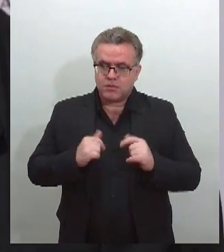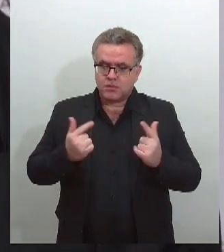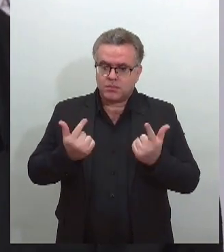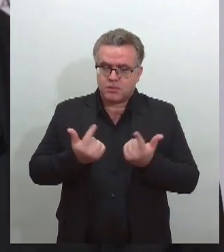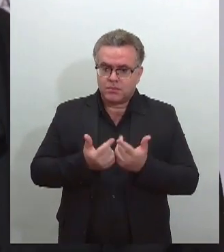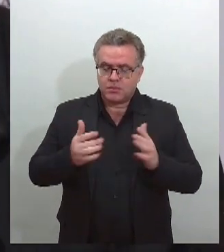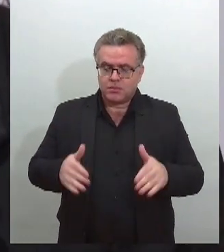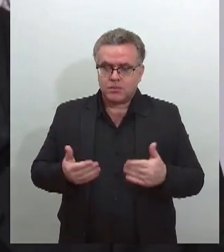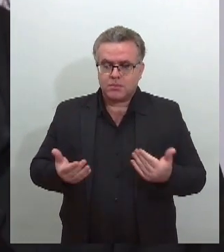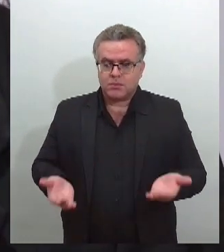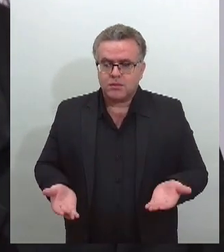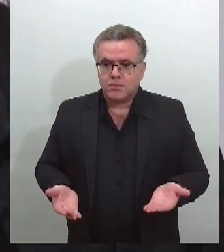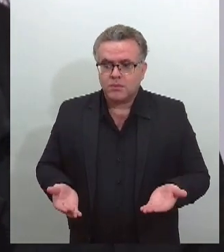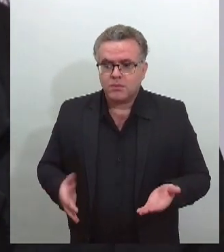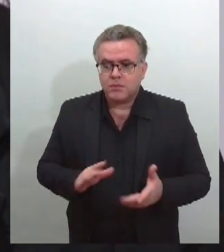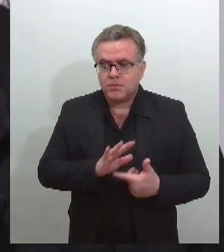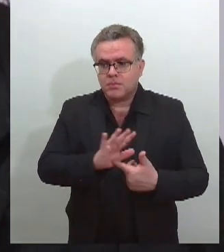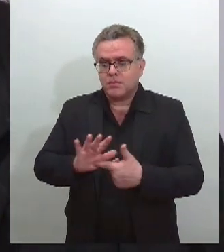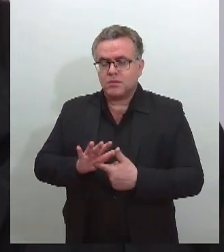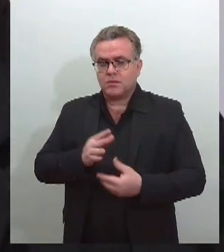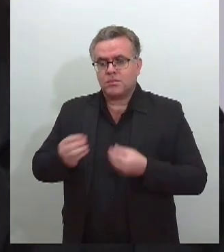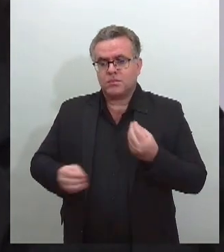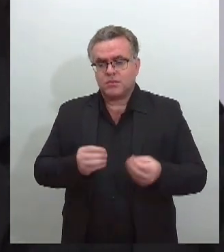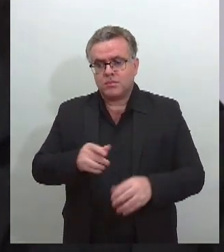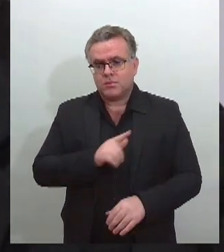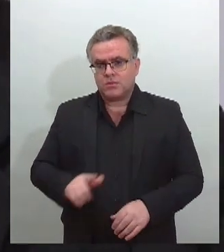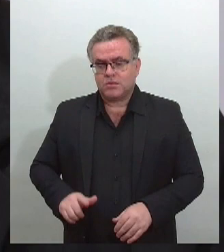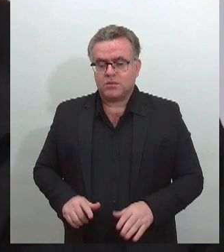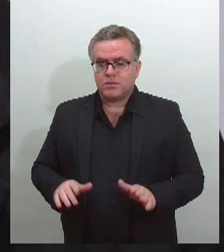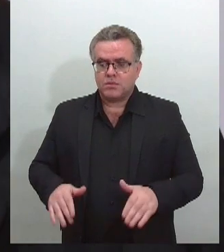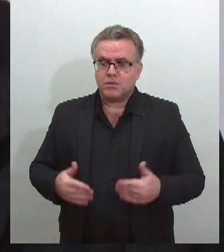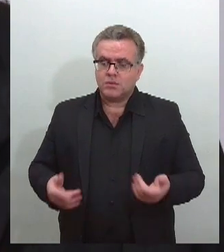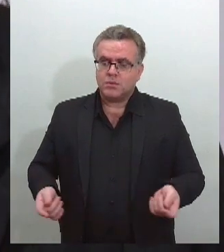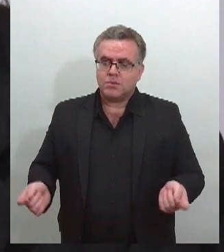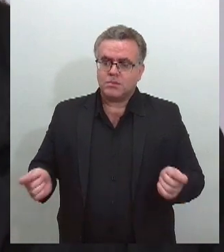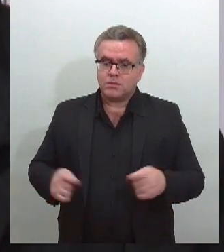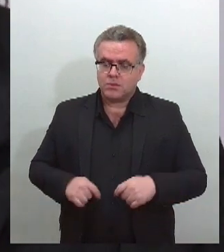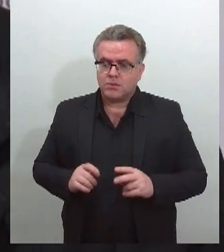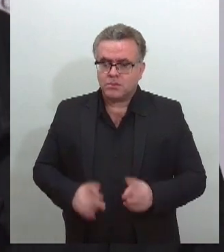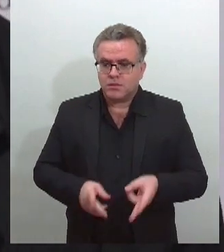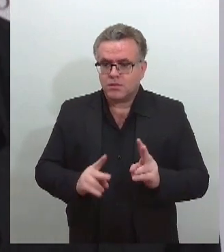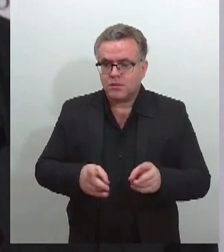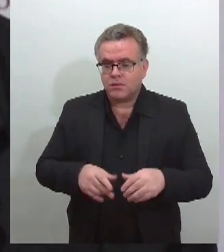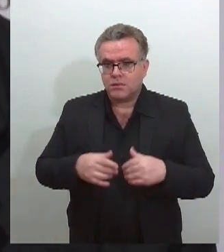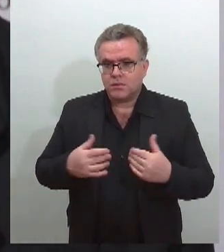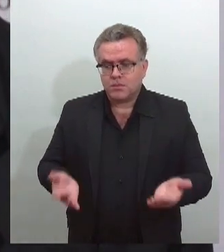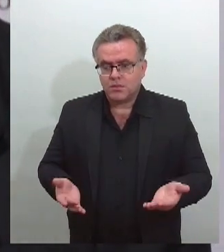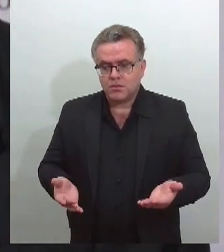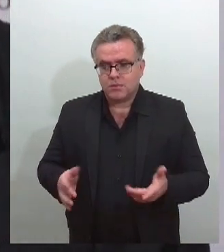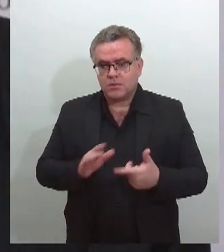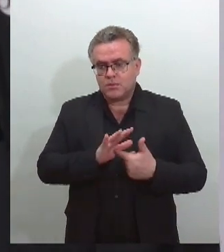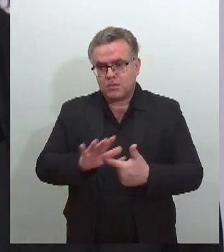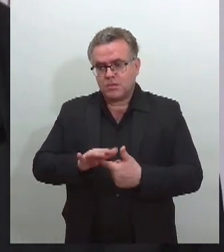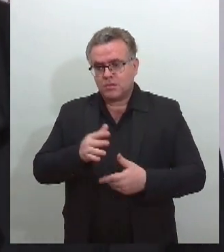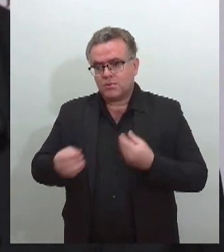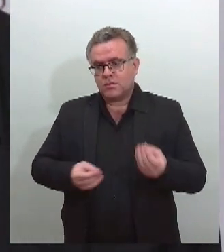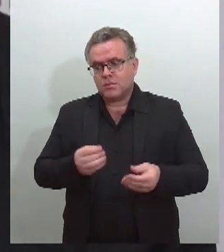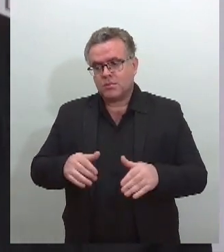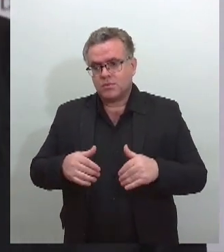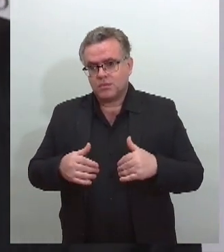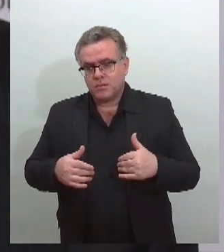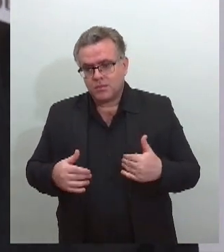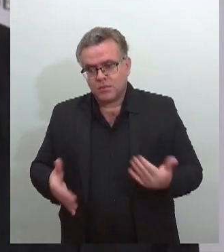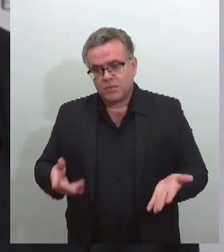chegue até o nosso governo do estado, para que eles olhem com os bons olhos para a caprinovinocultura que está um pouco abandonada